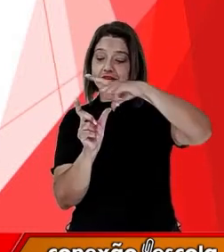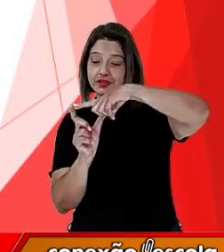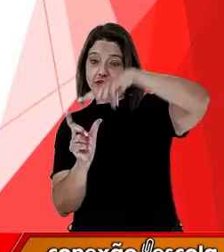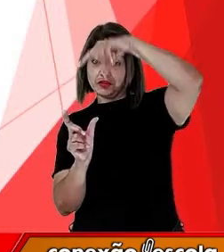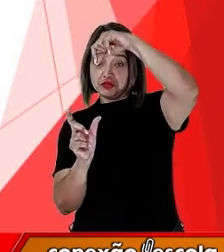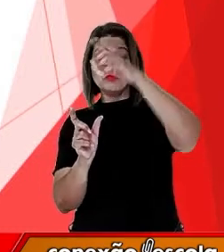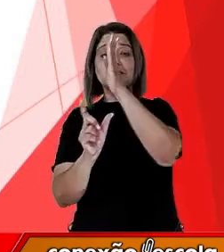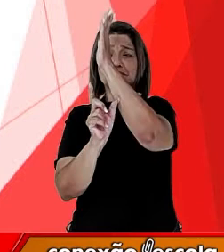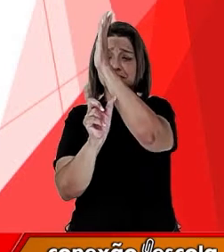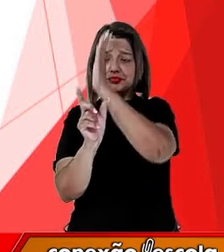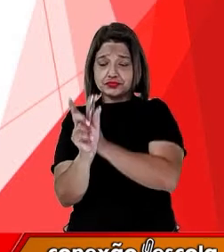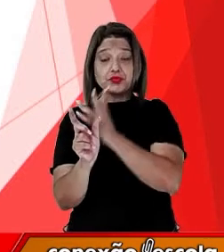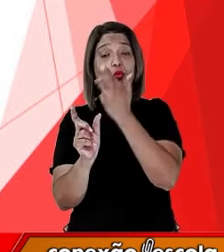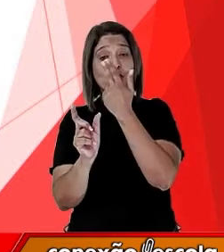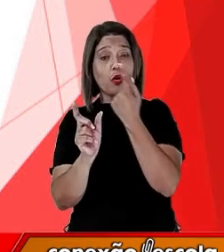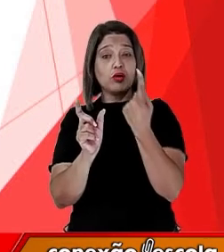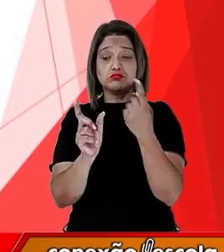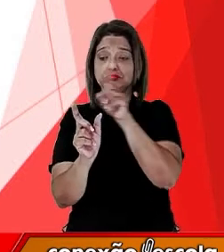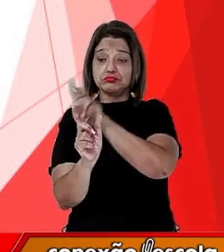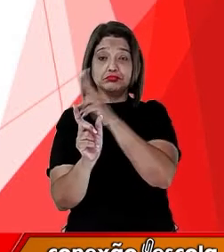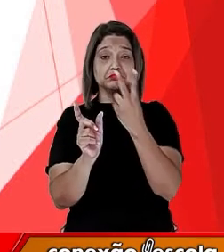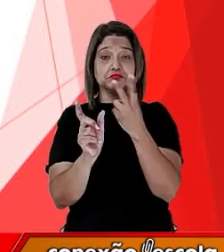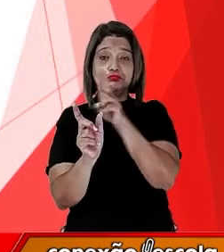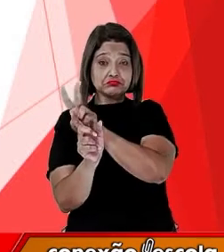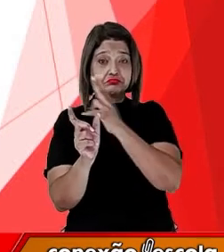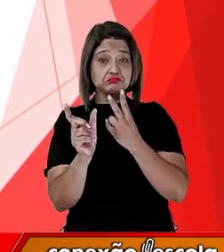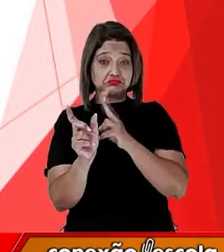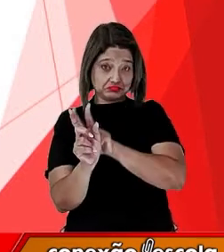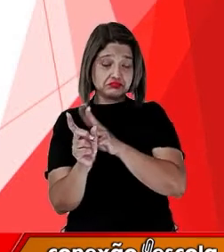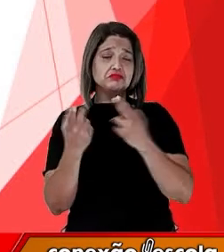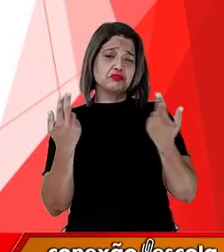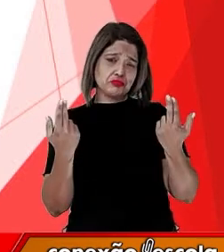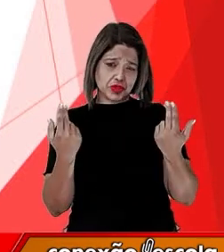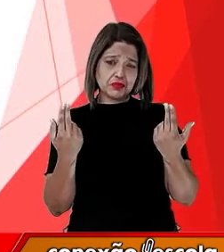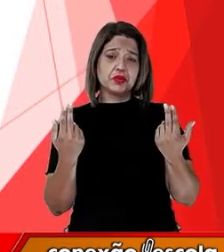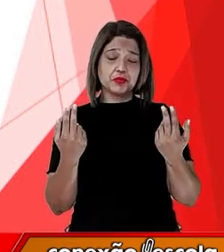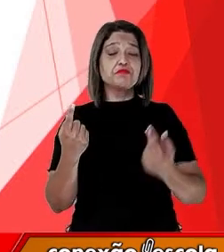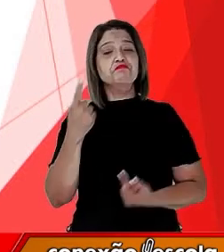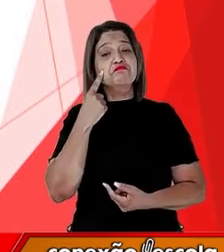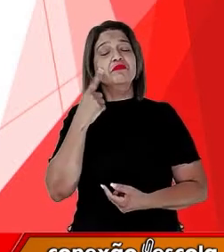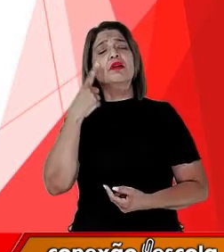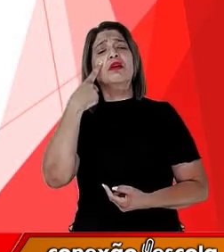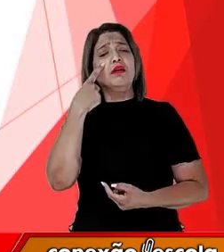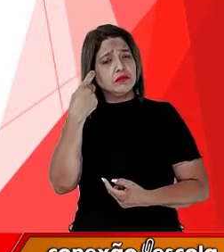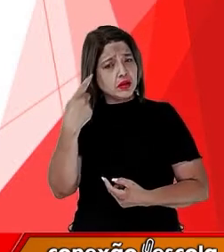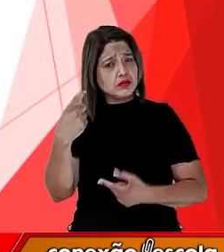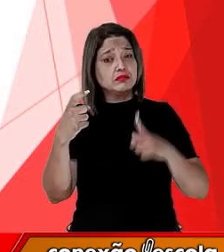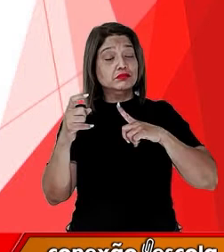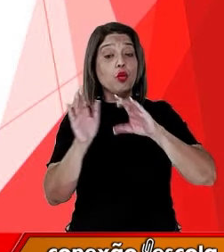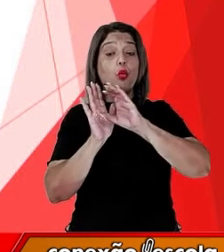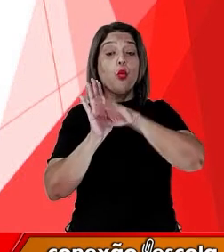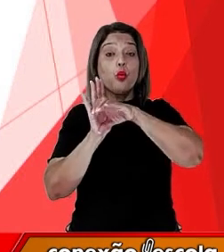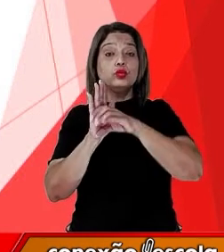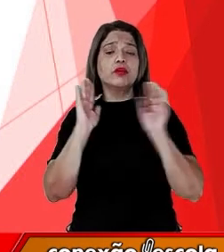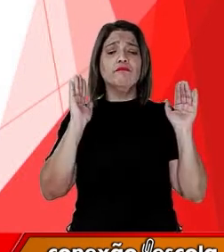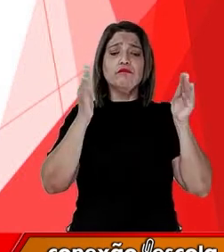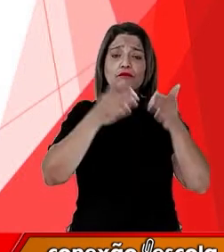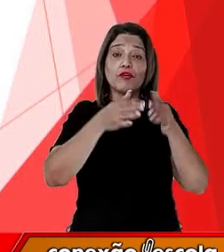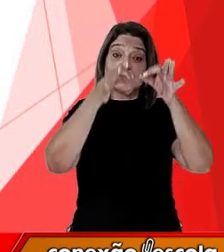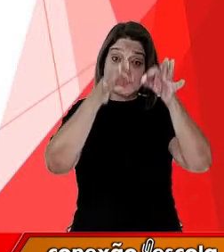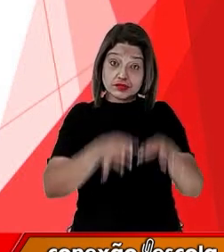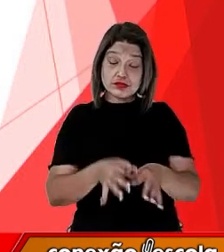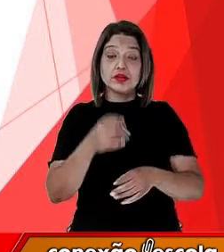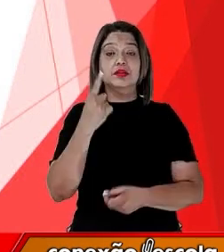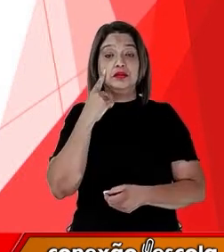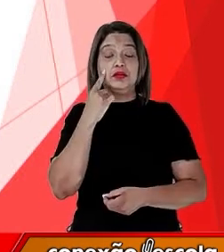folha. Esses casos são tão interessantes que eles recebem alguns conceitos muito específicos. Ao